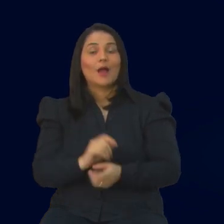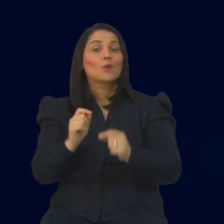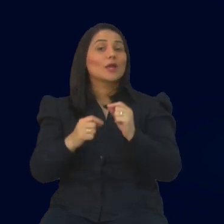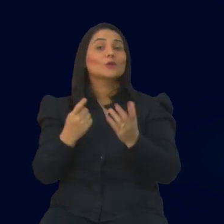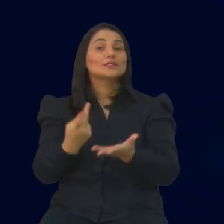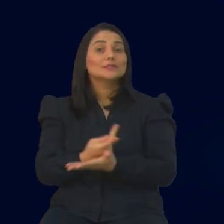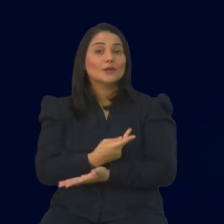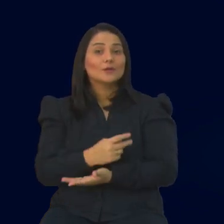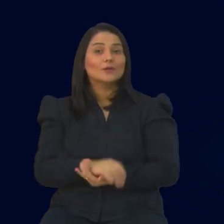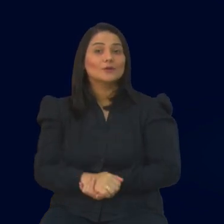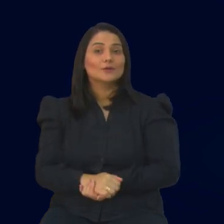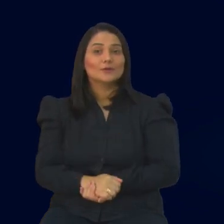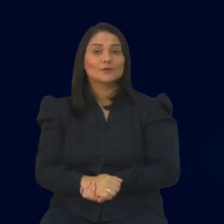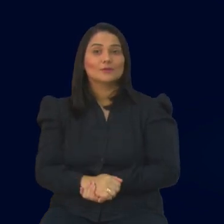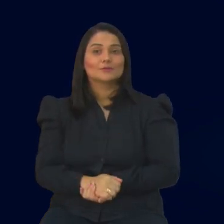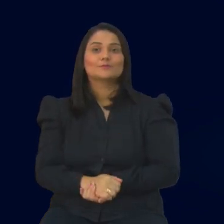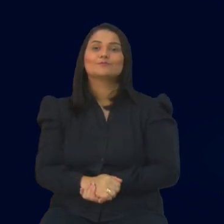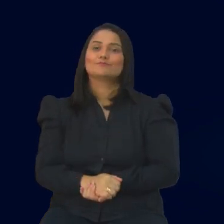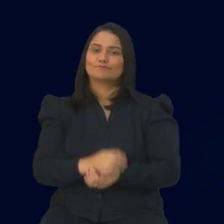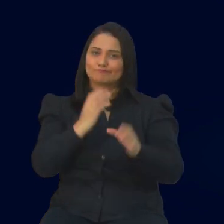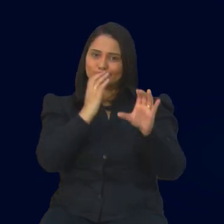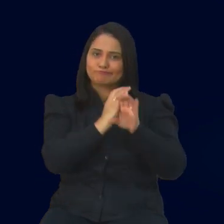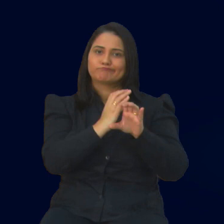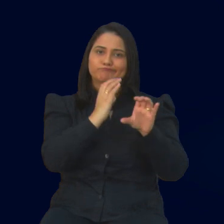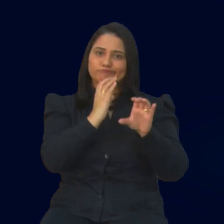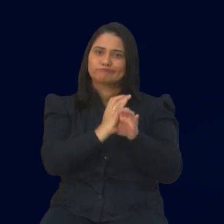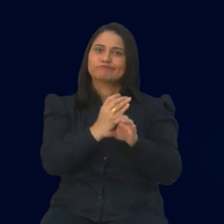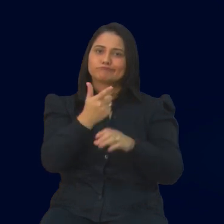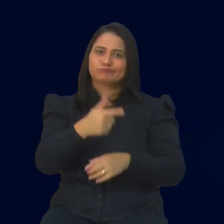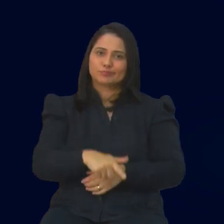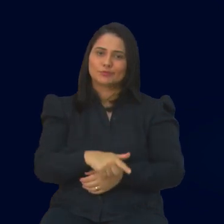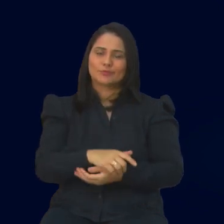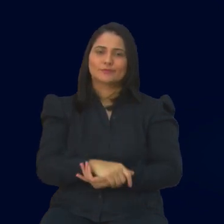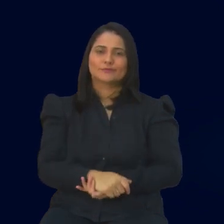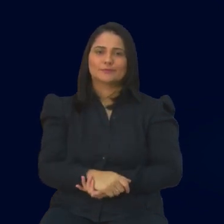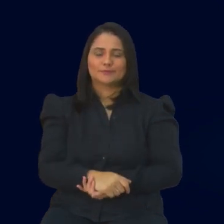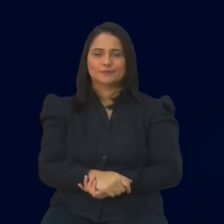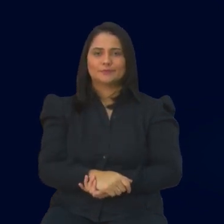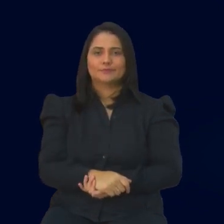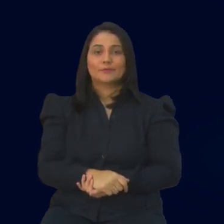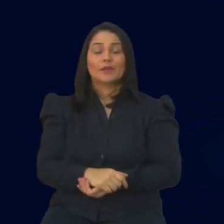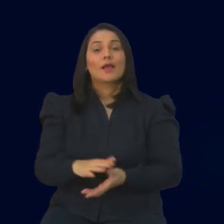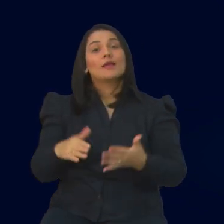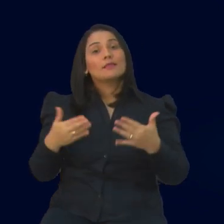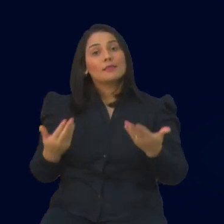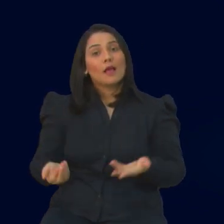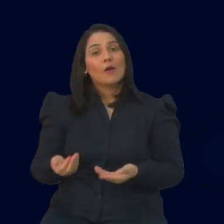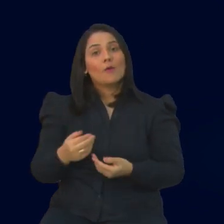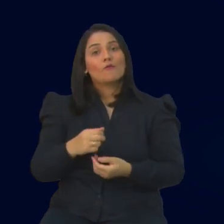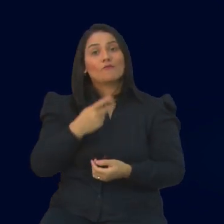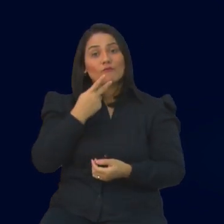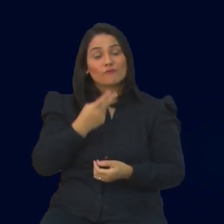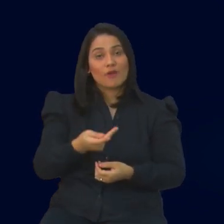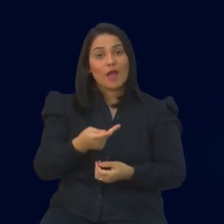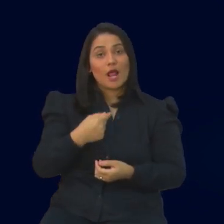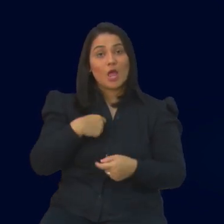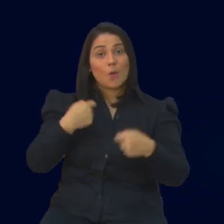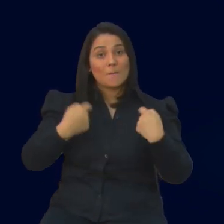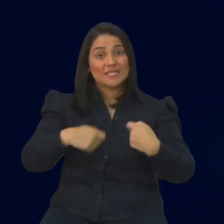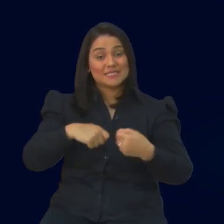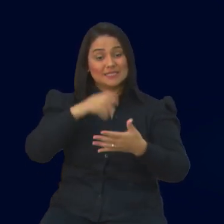acontece? Mal entendido. Então, quando você diz, preciso dessa planilha com